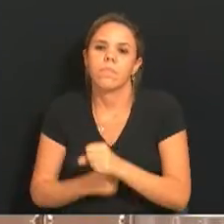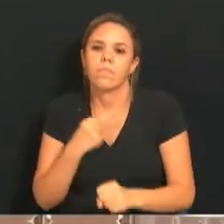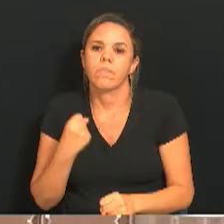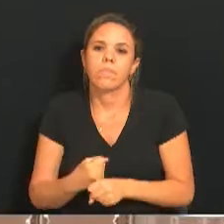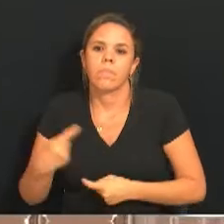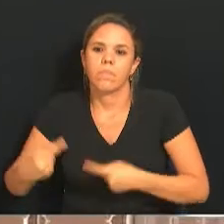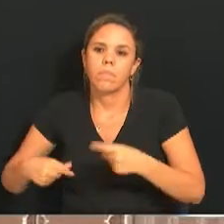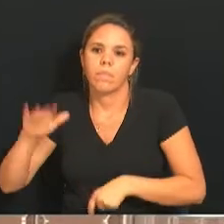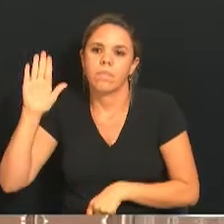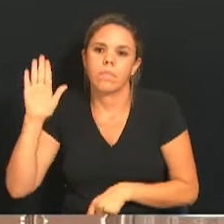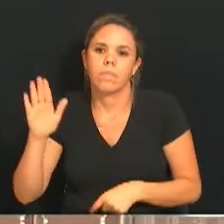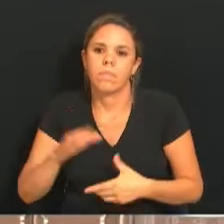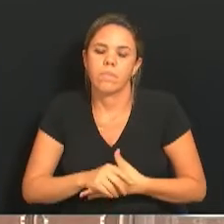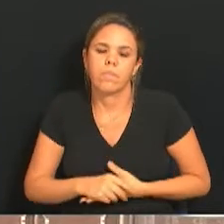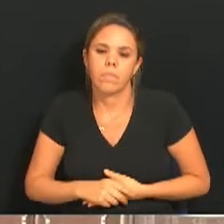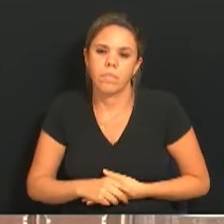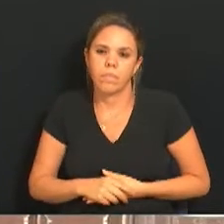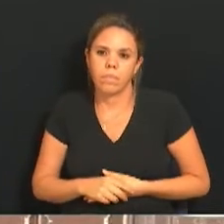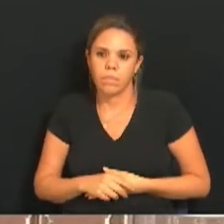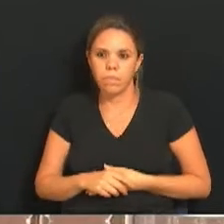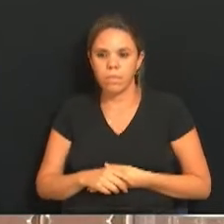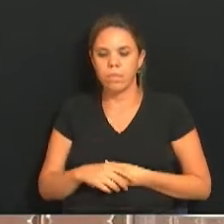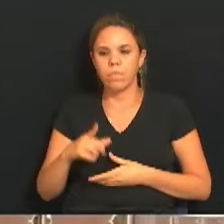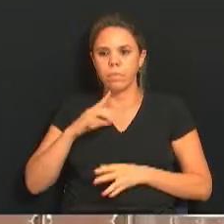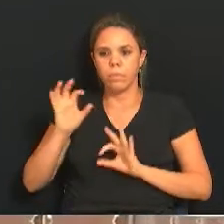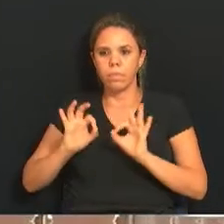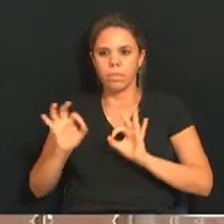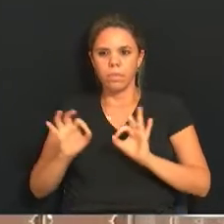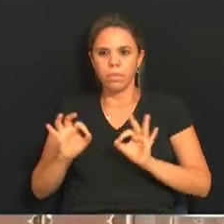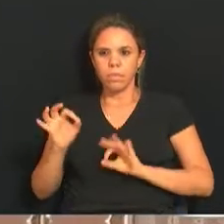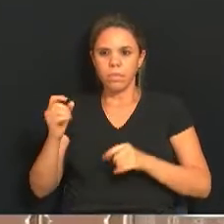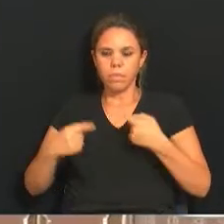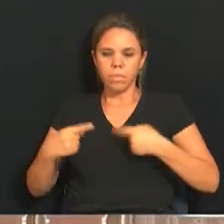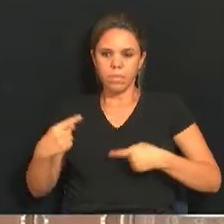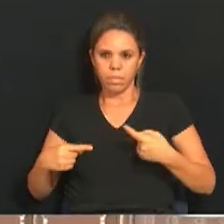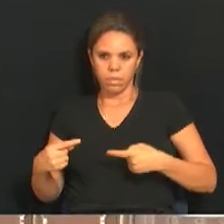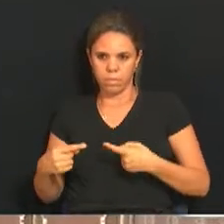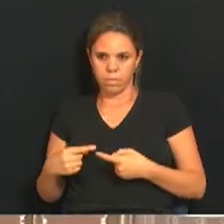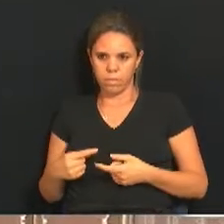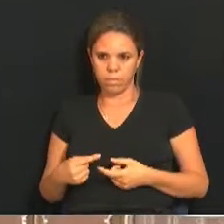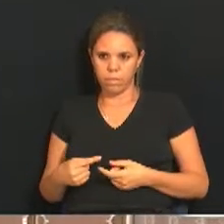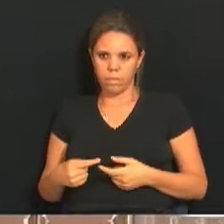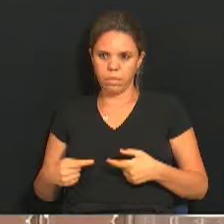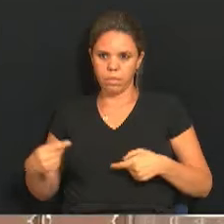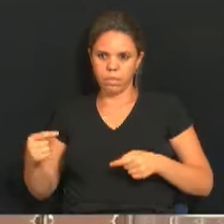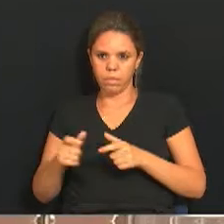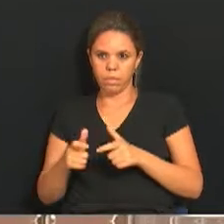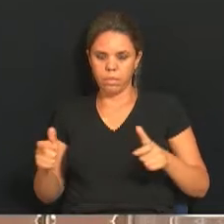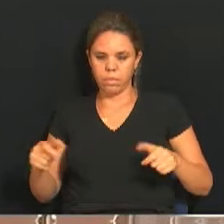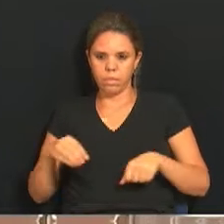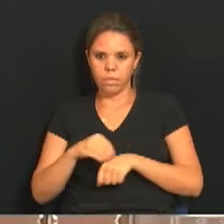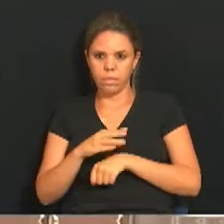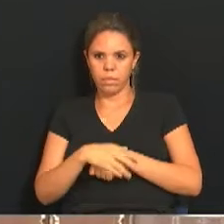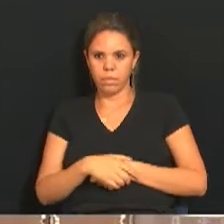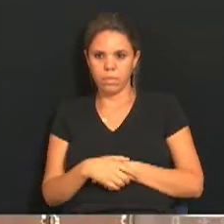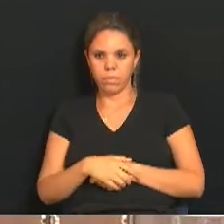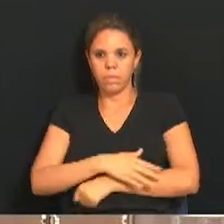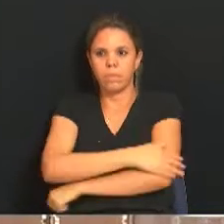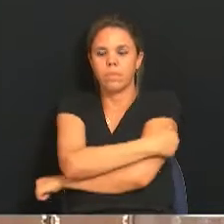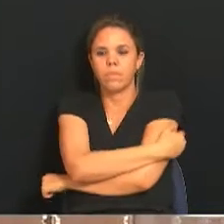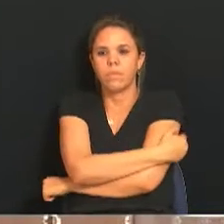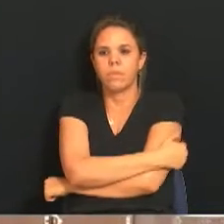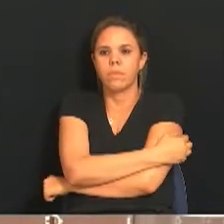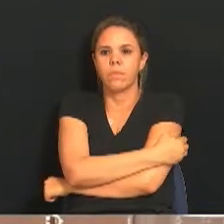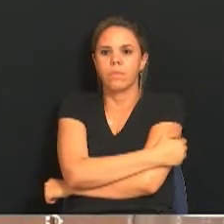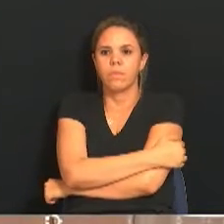vezes essa questão. A gente vai ter que elaborar e vai ter que discutir isso de uma forma mais ampla. Eu vou passar aqui já para o senhor